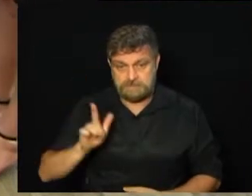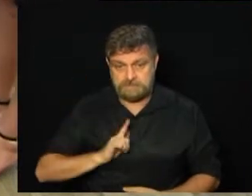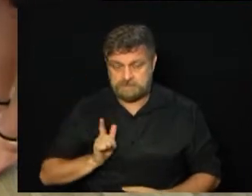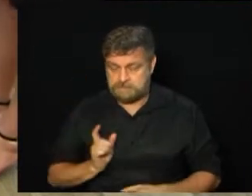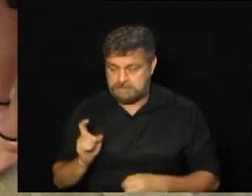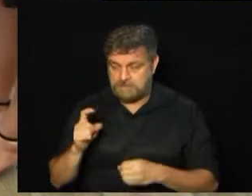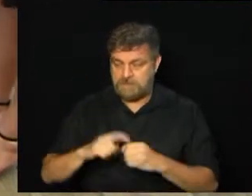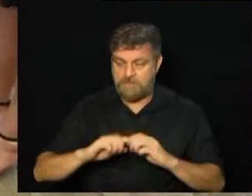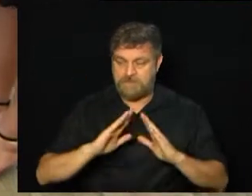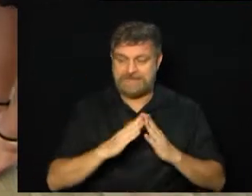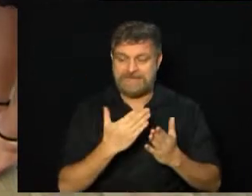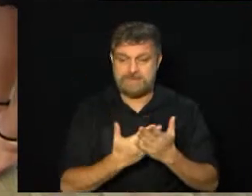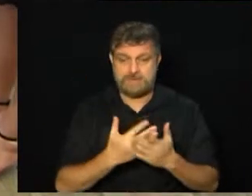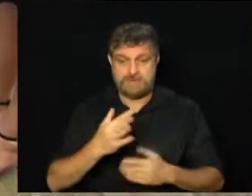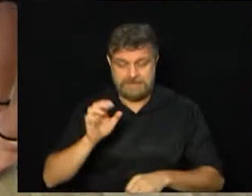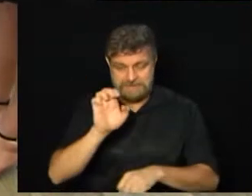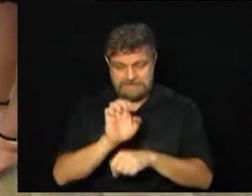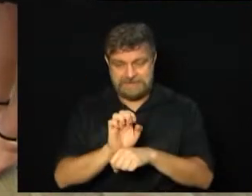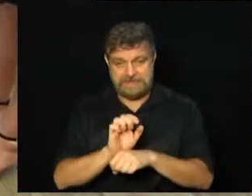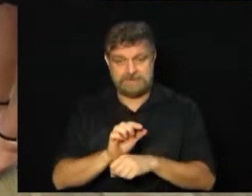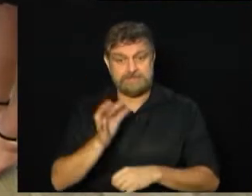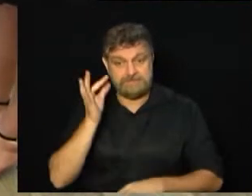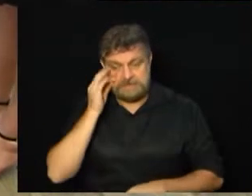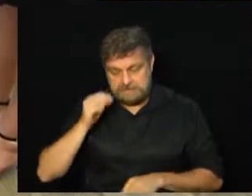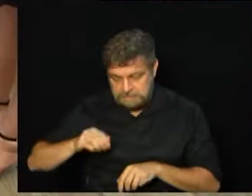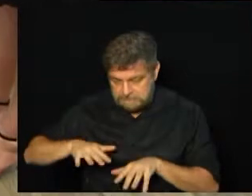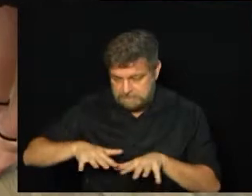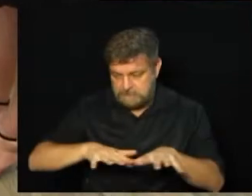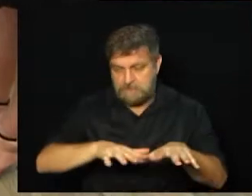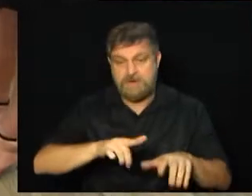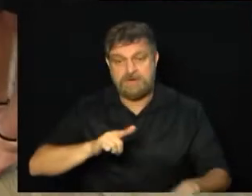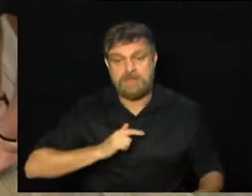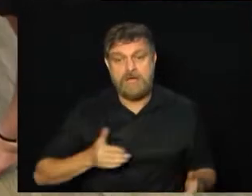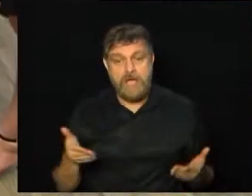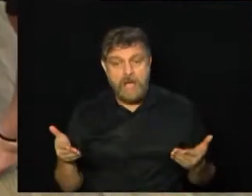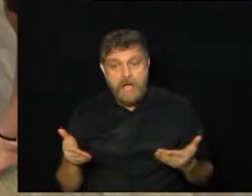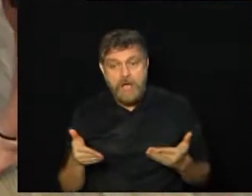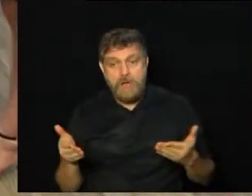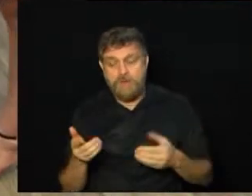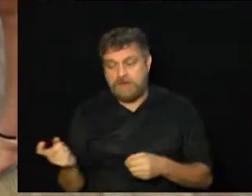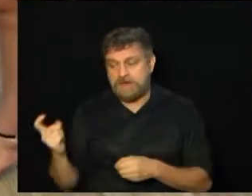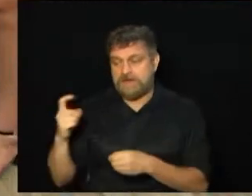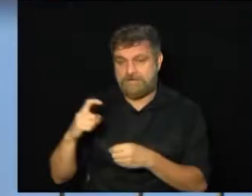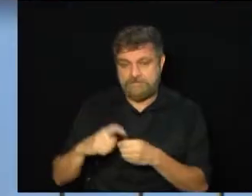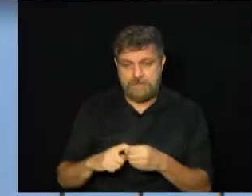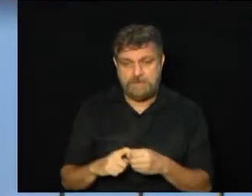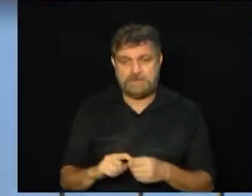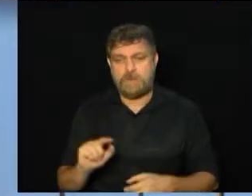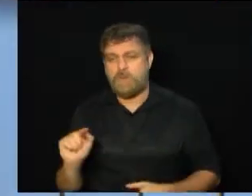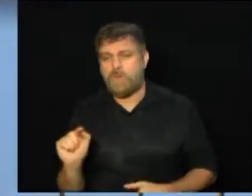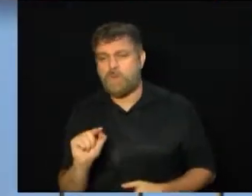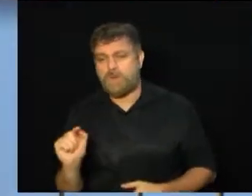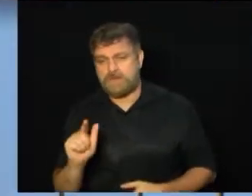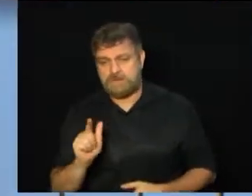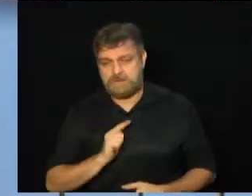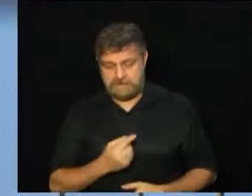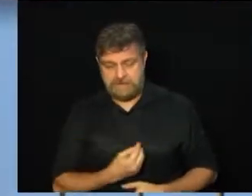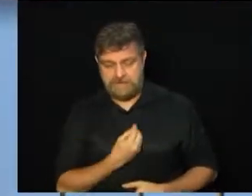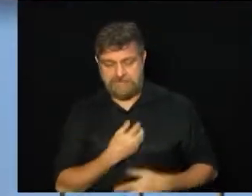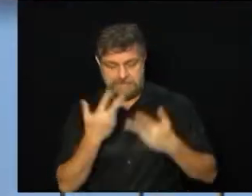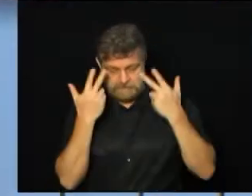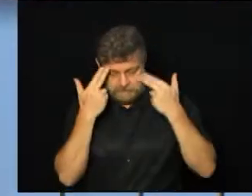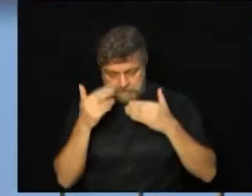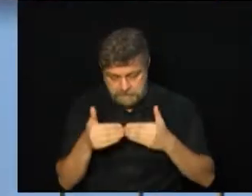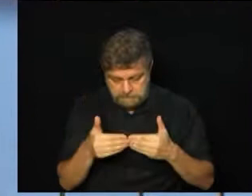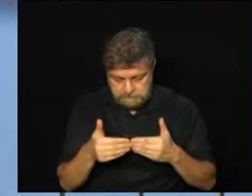retorno das escolas estaduais. A gente tem agora a retomada, digamos que, desta vida normal.